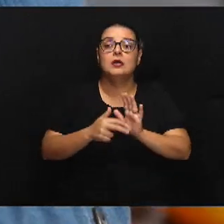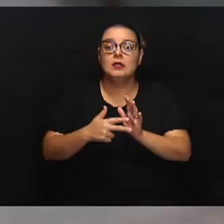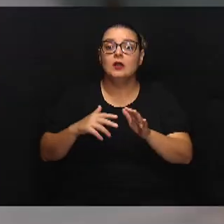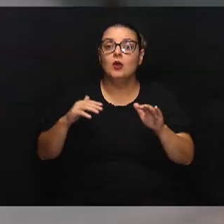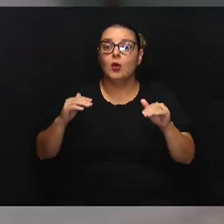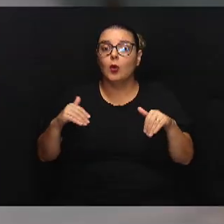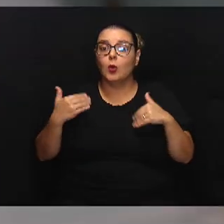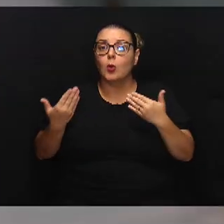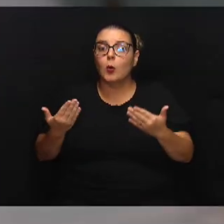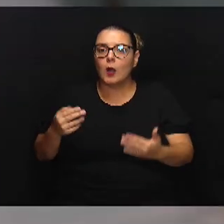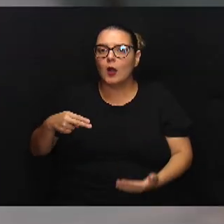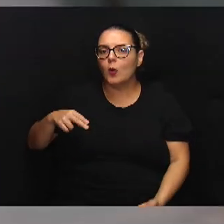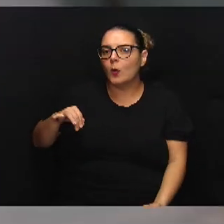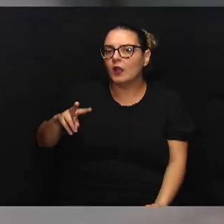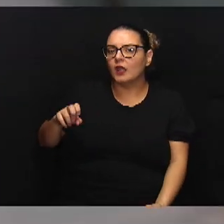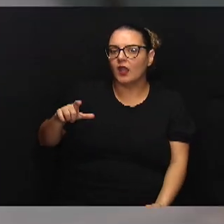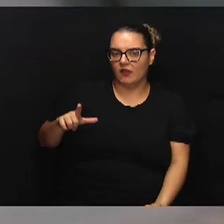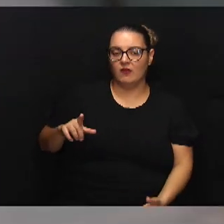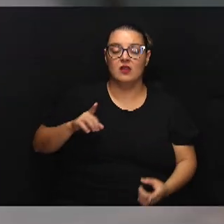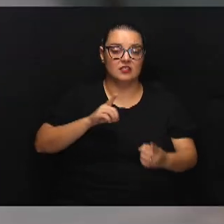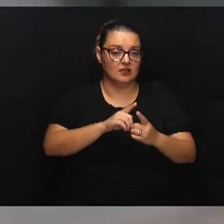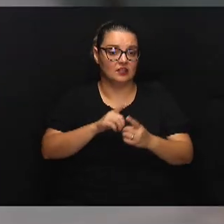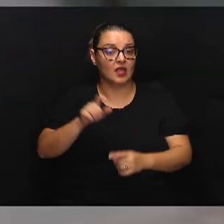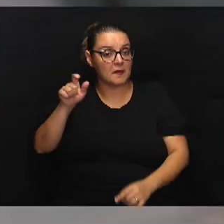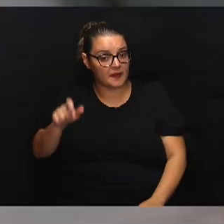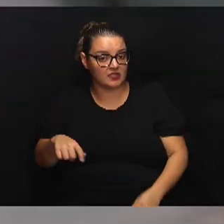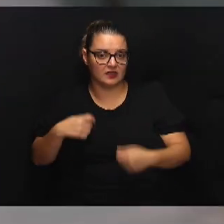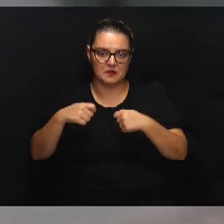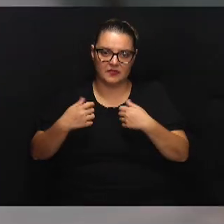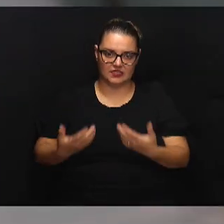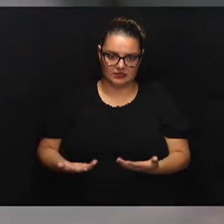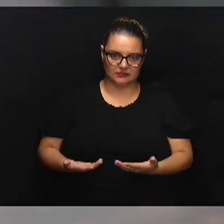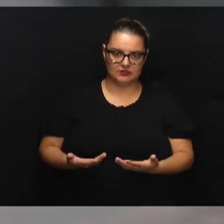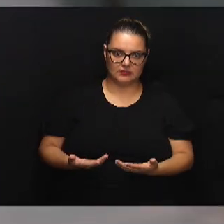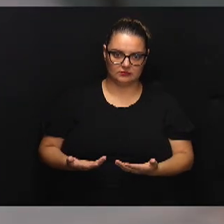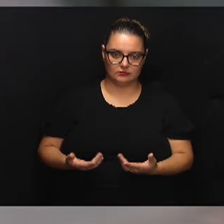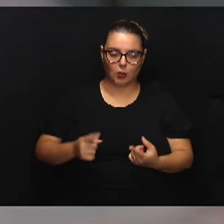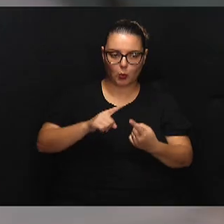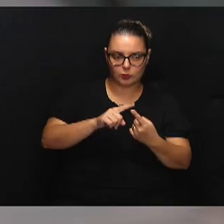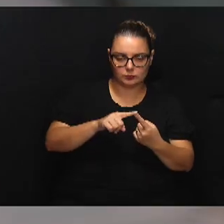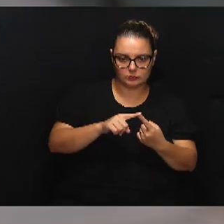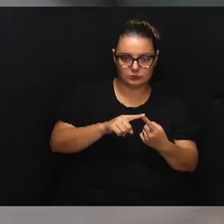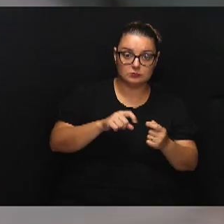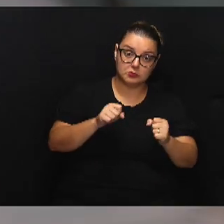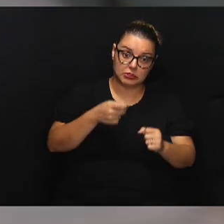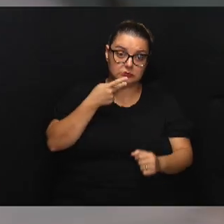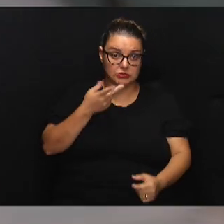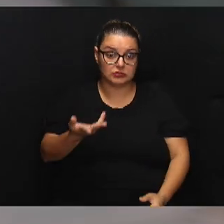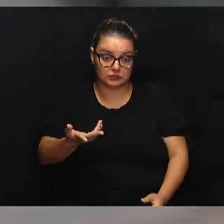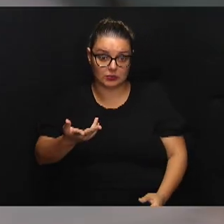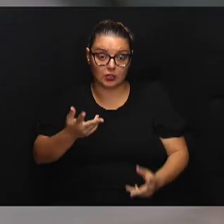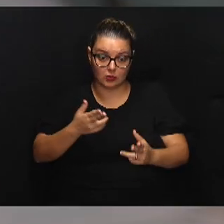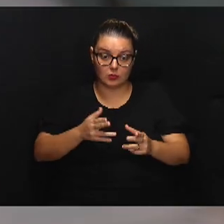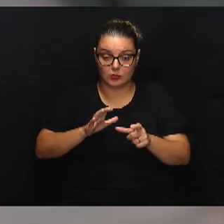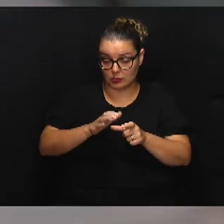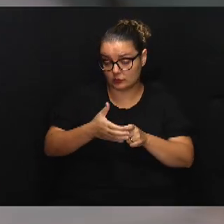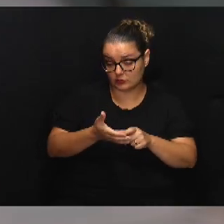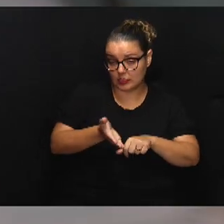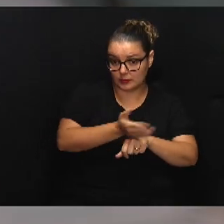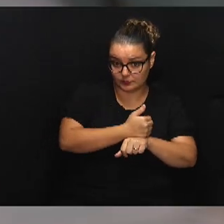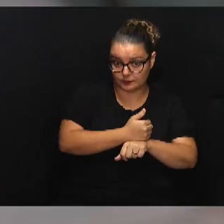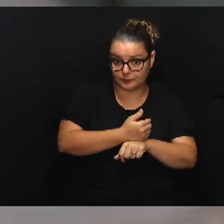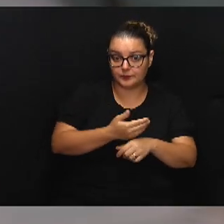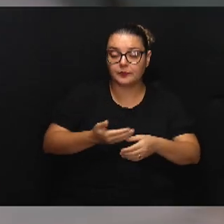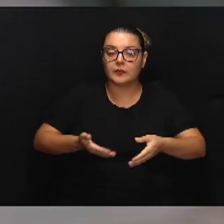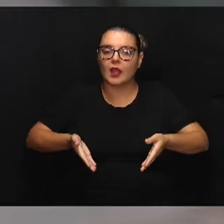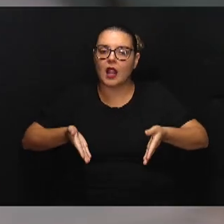o nível de atendimento que essa pessoa precisa. O 1, nós podemos dizer, de acordo com a nomenclatura anterior, que é